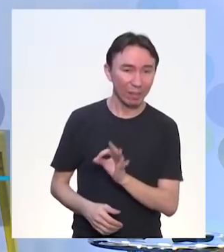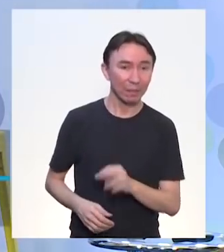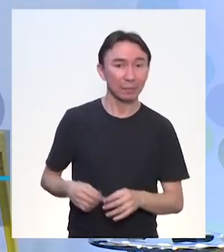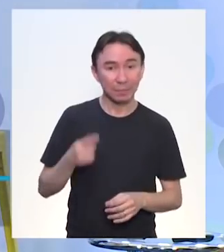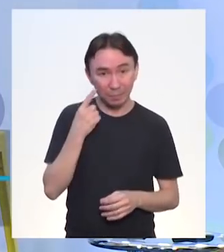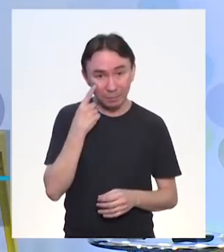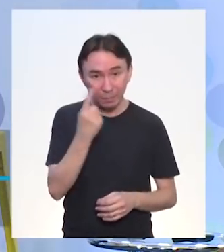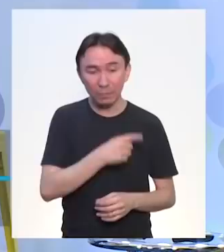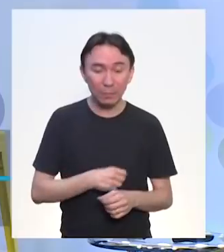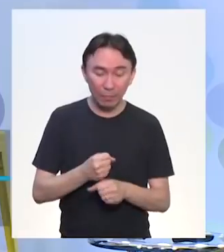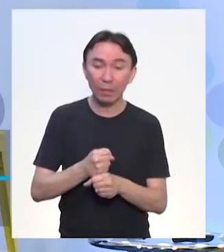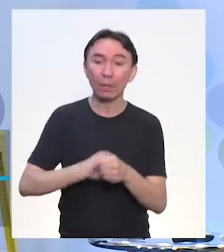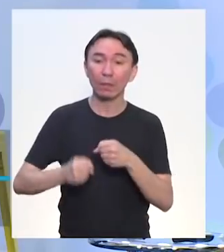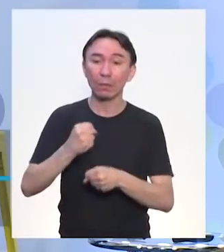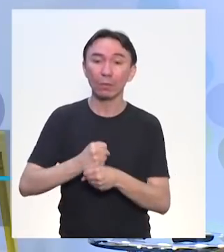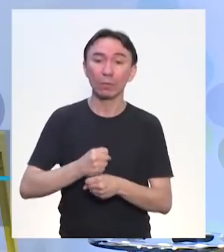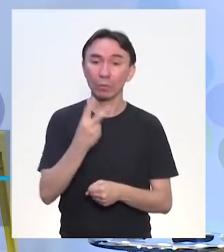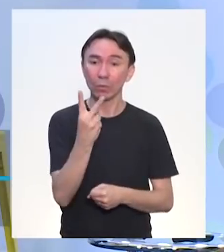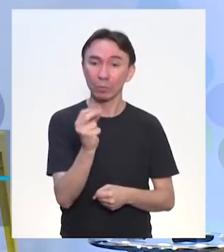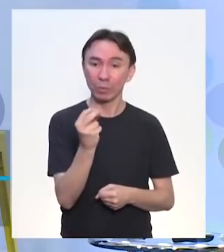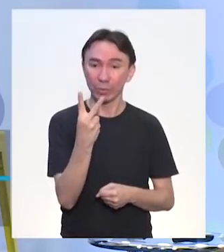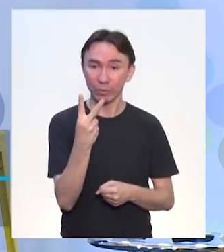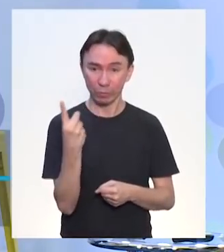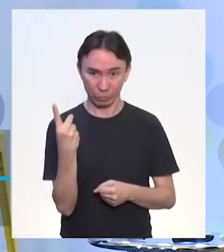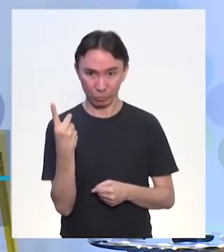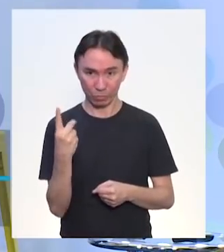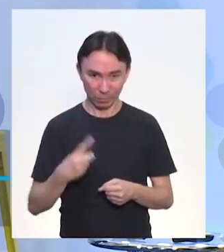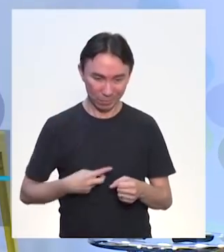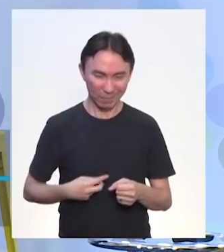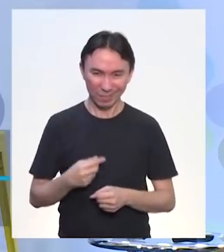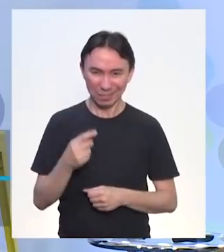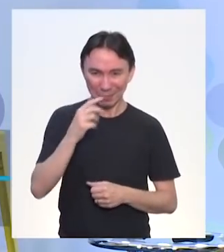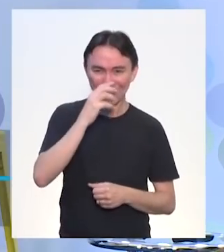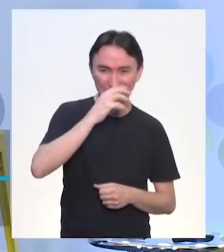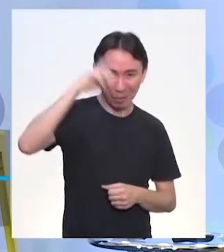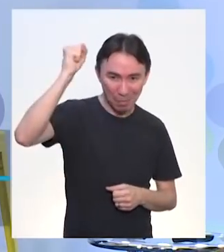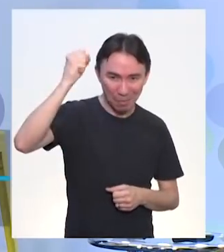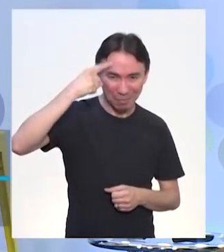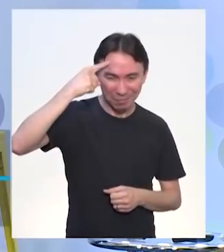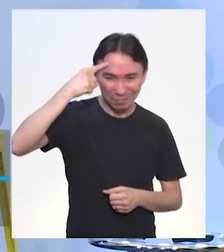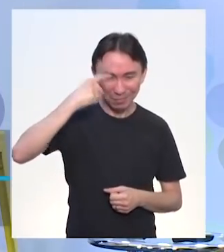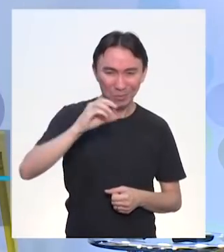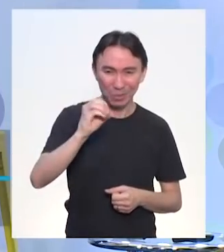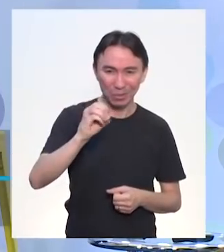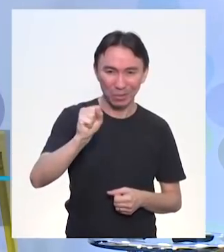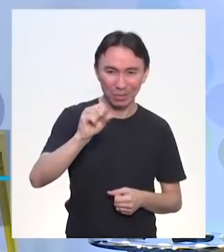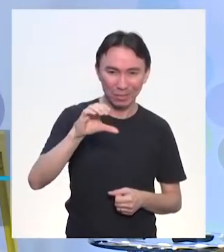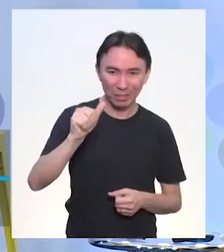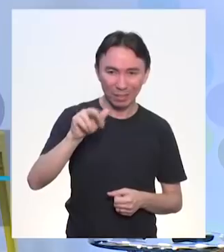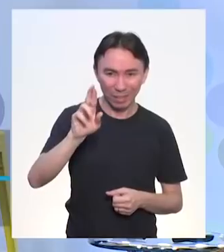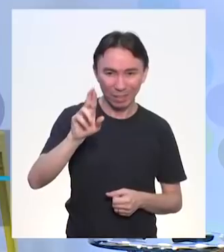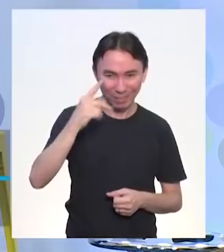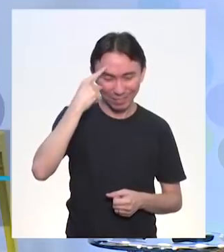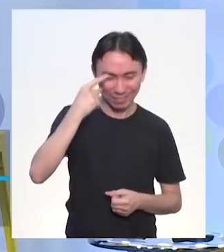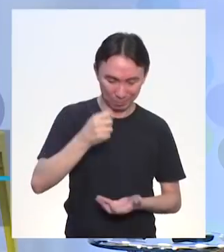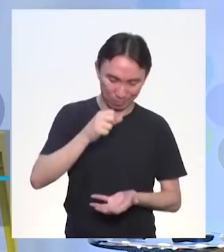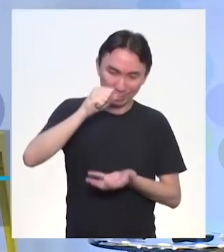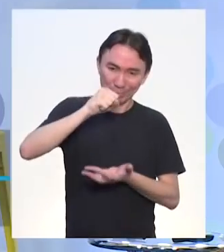em 2021, ele traz um tema relacionado também à precarização do trabalho e, de alguma forma,